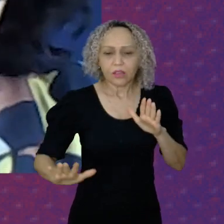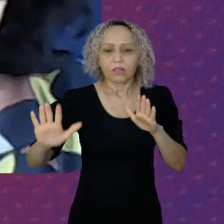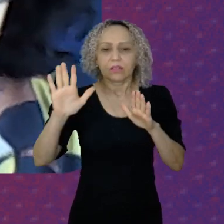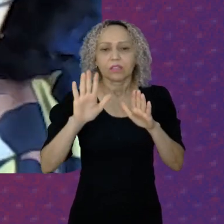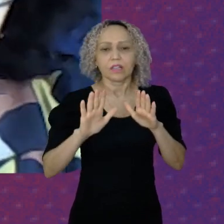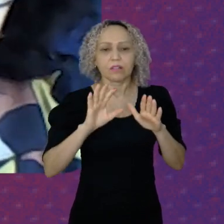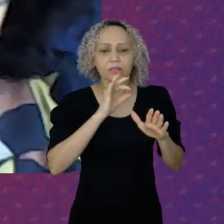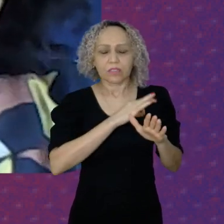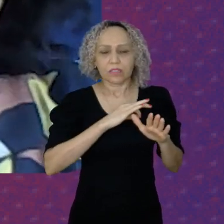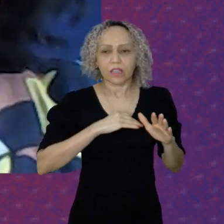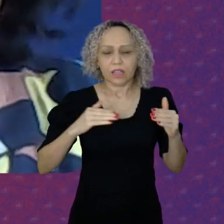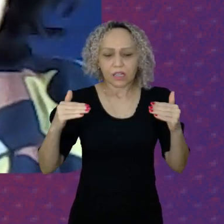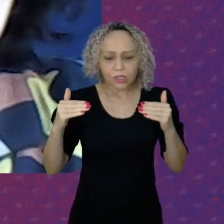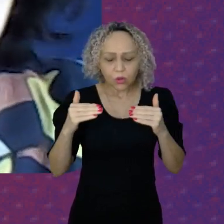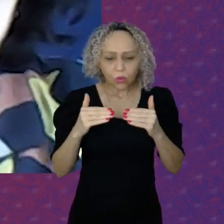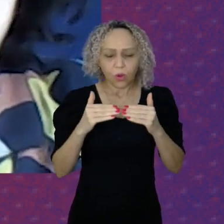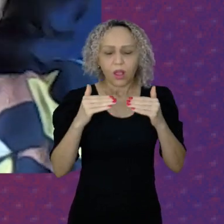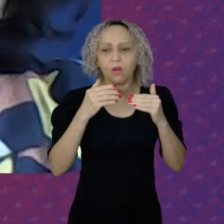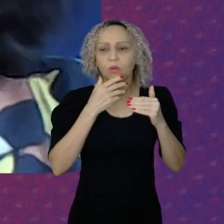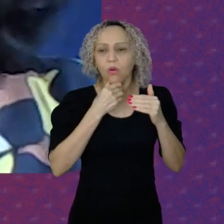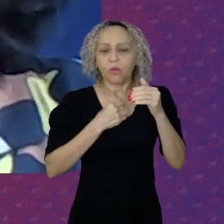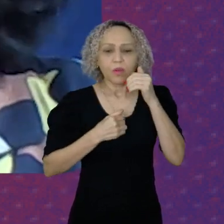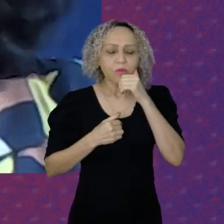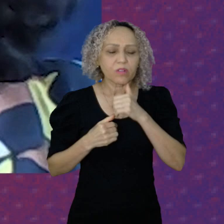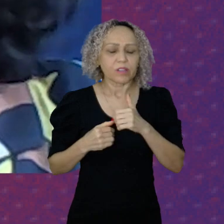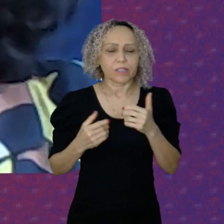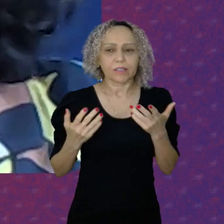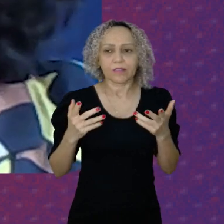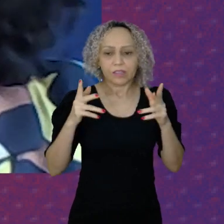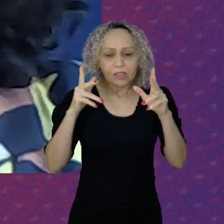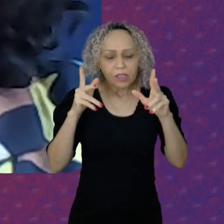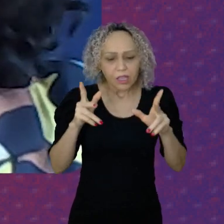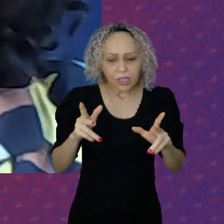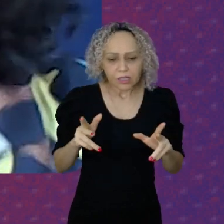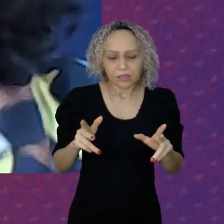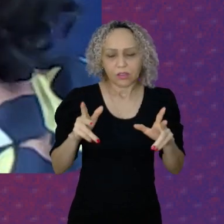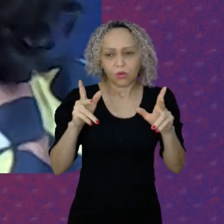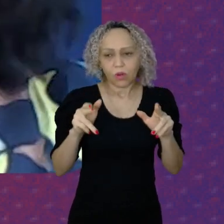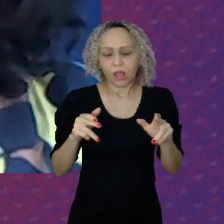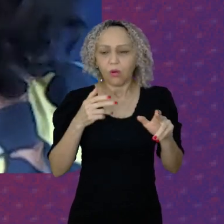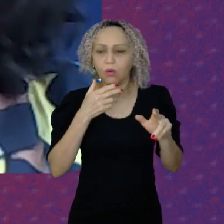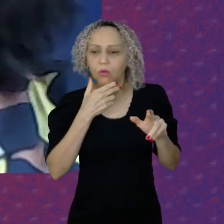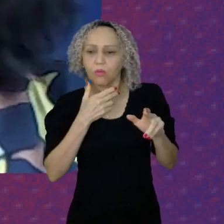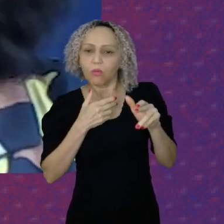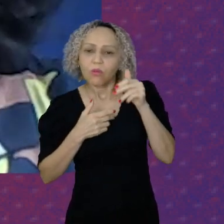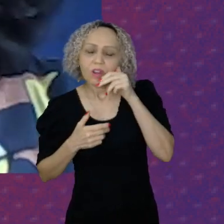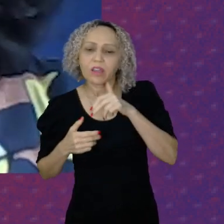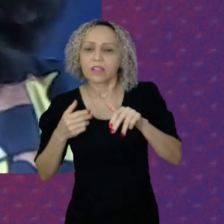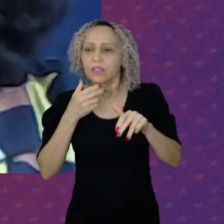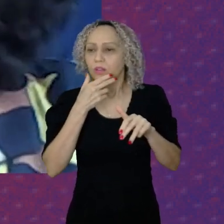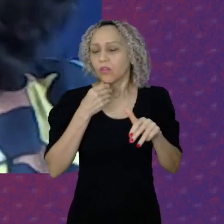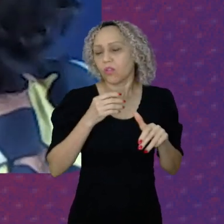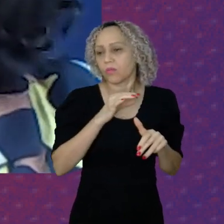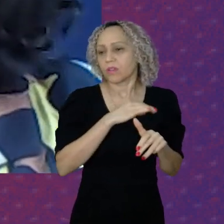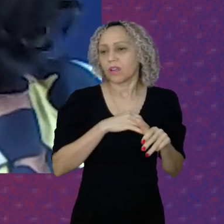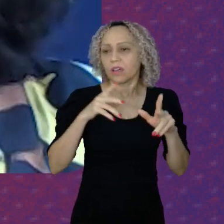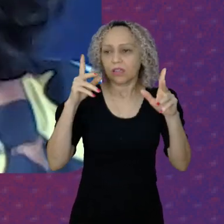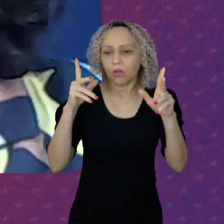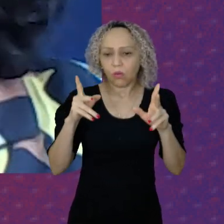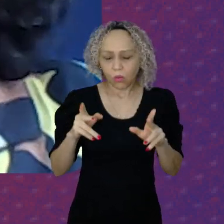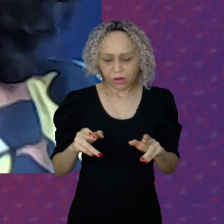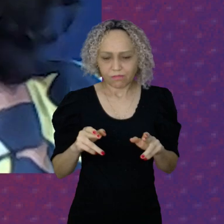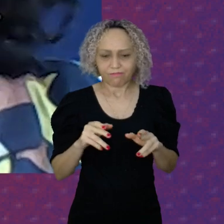Salarial, Remuneratória e Laboral entre mulheres e homens. Então, mais que uma medida